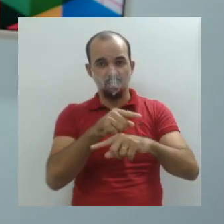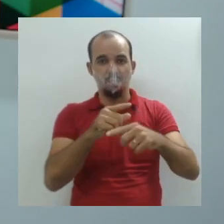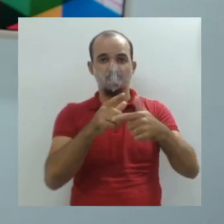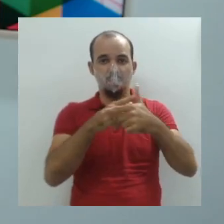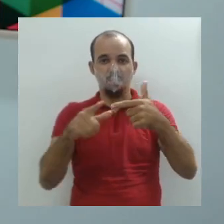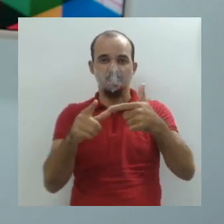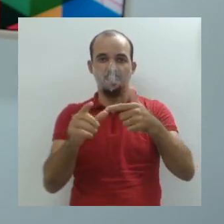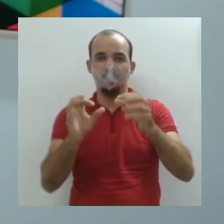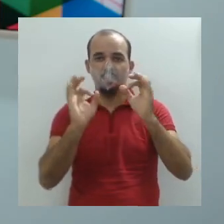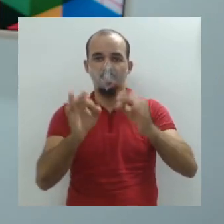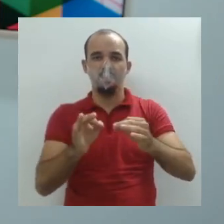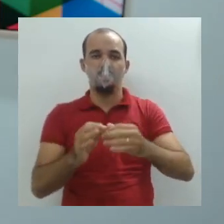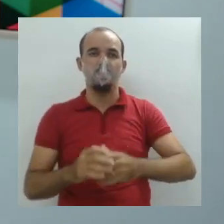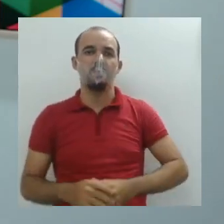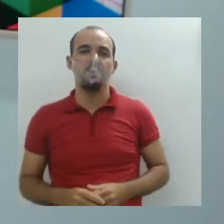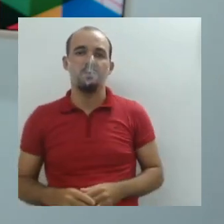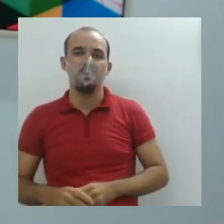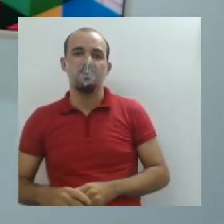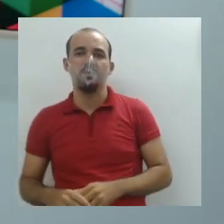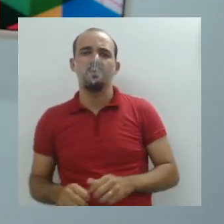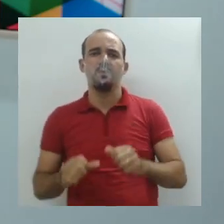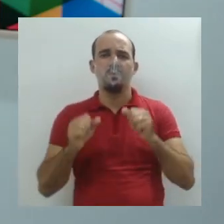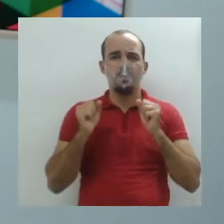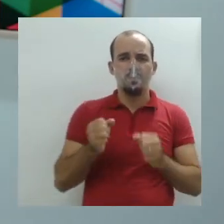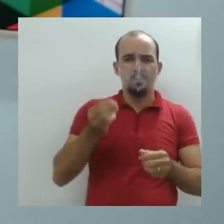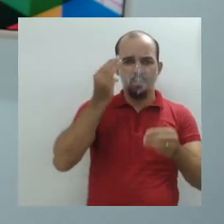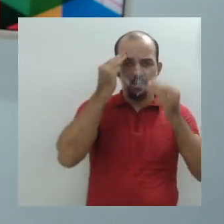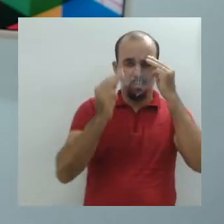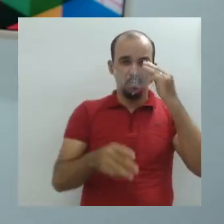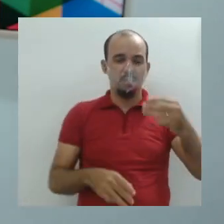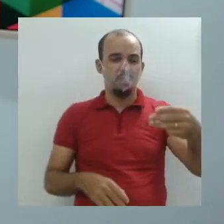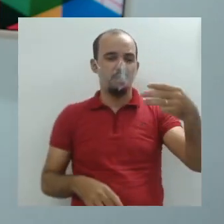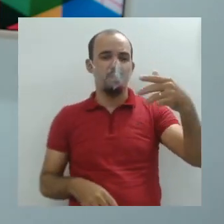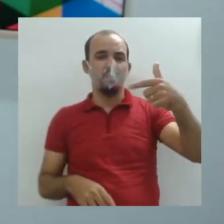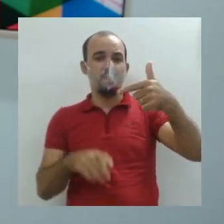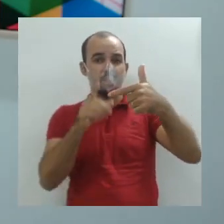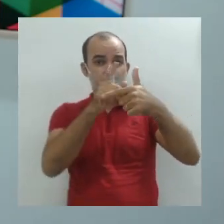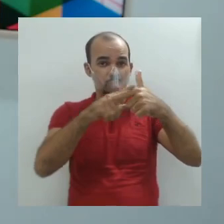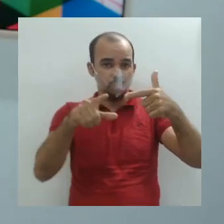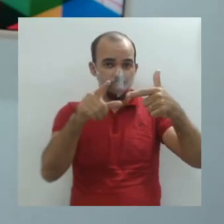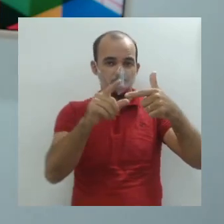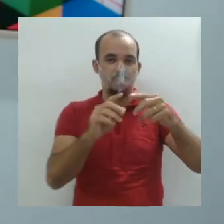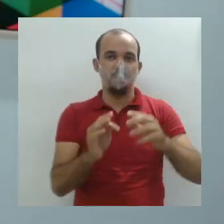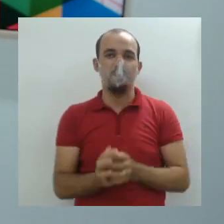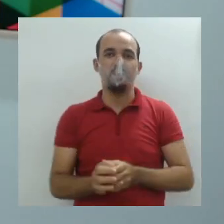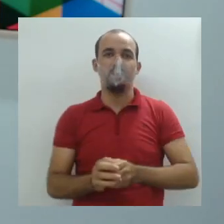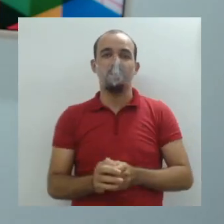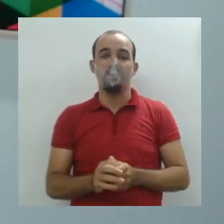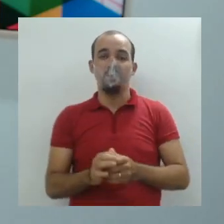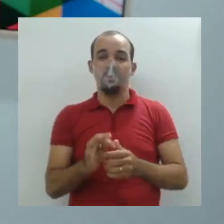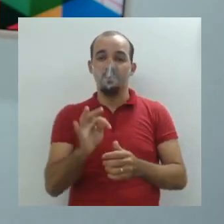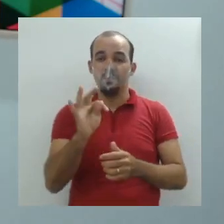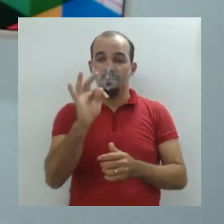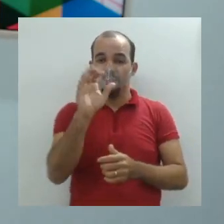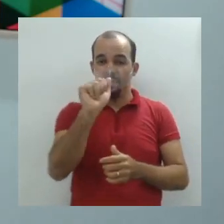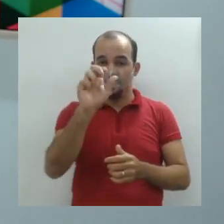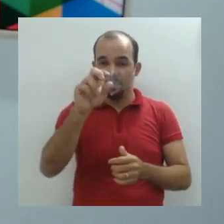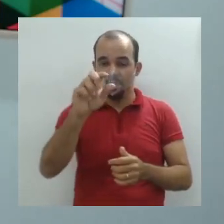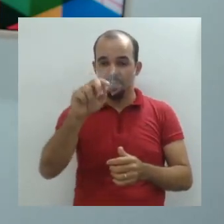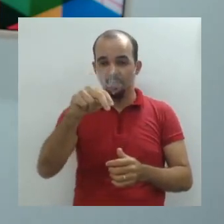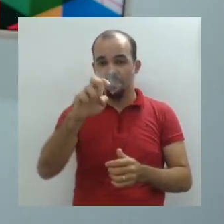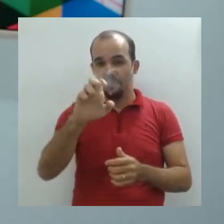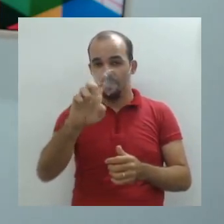Tranquilo? Você pode ter memorizado a tangente assim, ó. Tangente, tangente, gente, tangente, tangente, gente é o cateto oposto sobre o